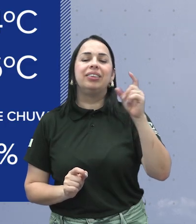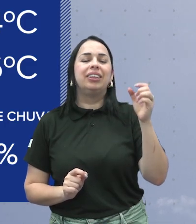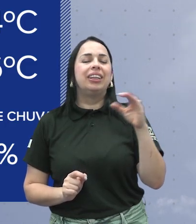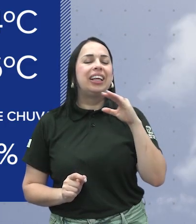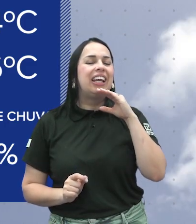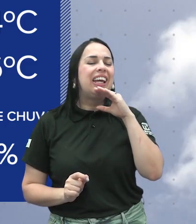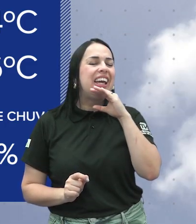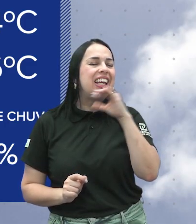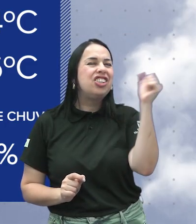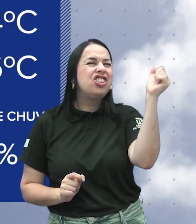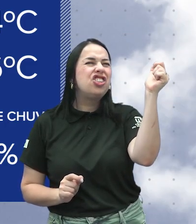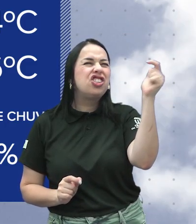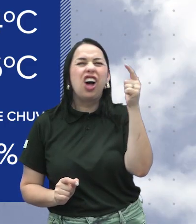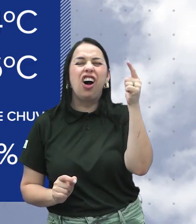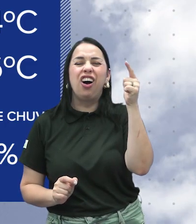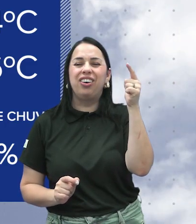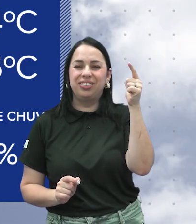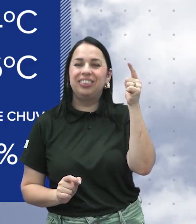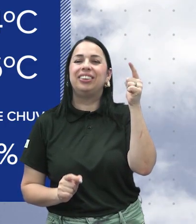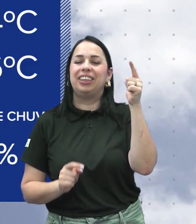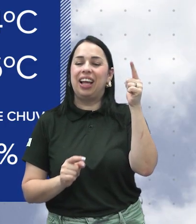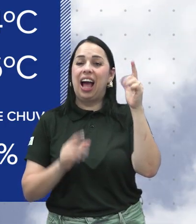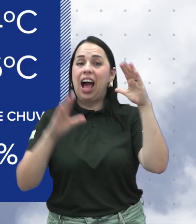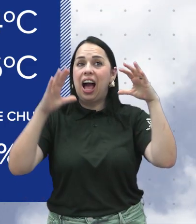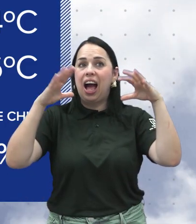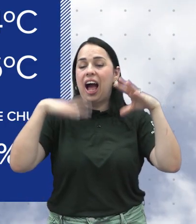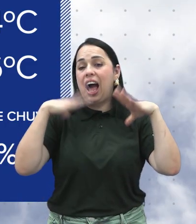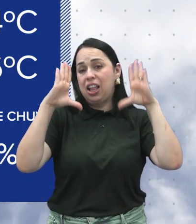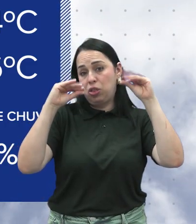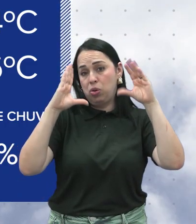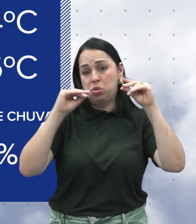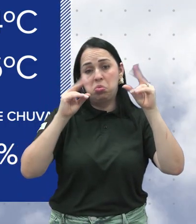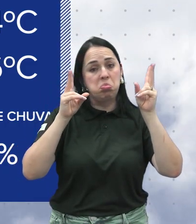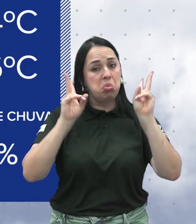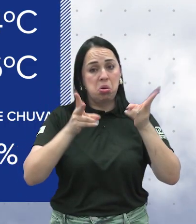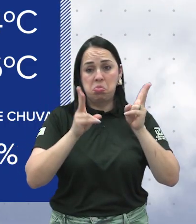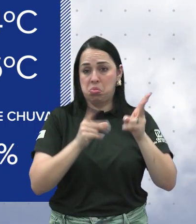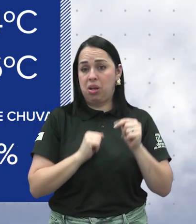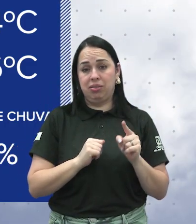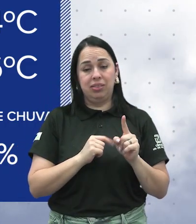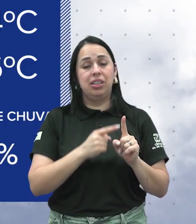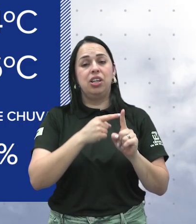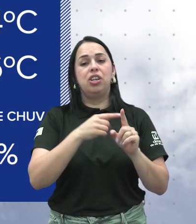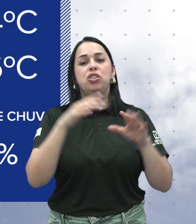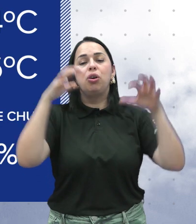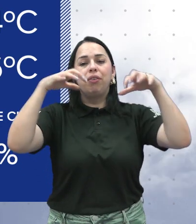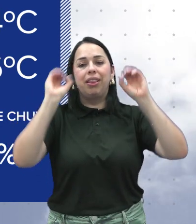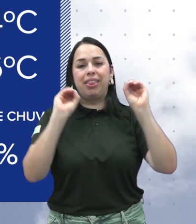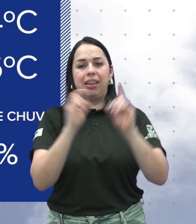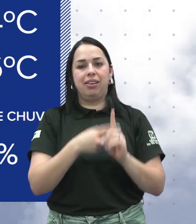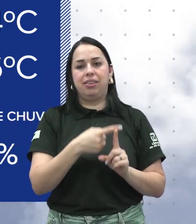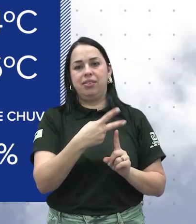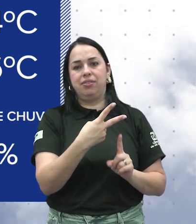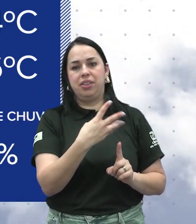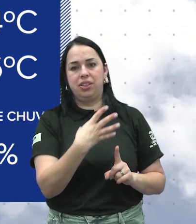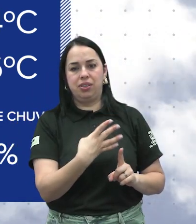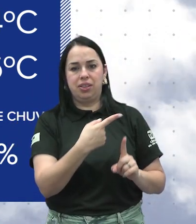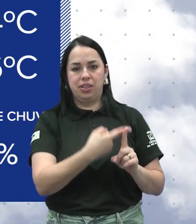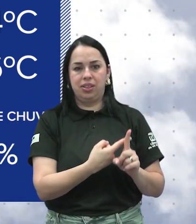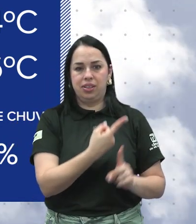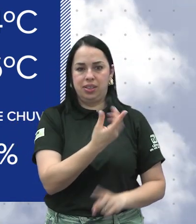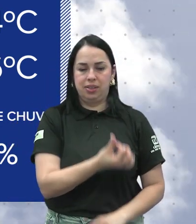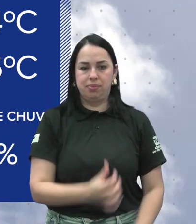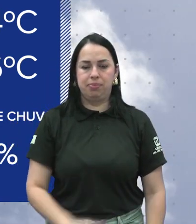tempo segue quente, céu aberto com poucas nuvens. À noite, o tempo continua estável e não chove. A máxima será de 24